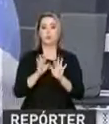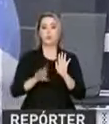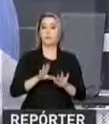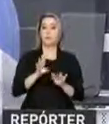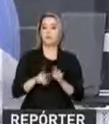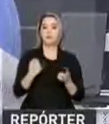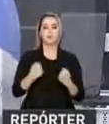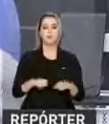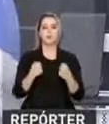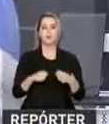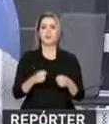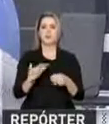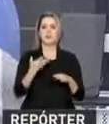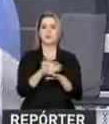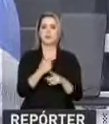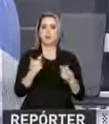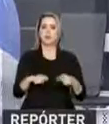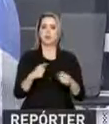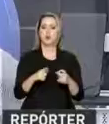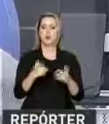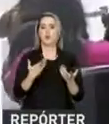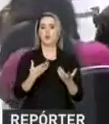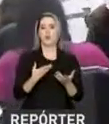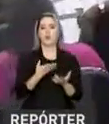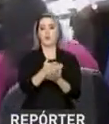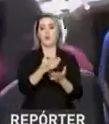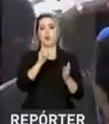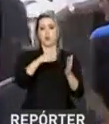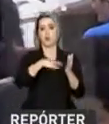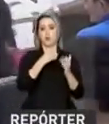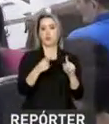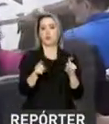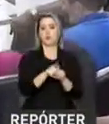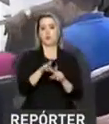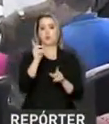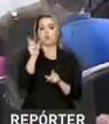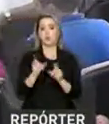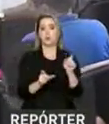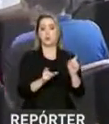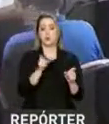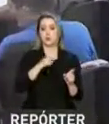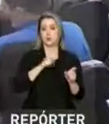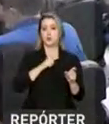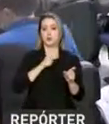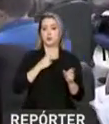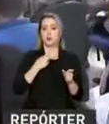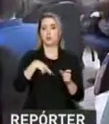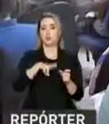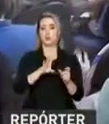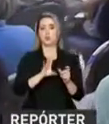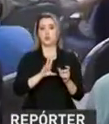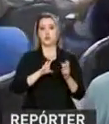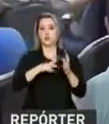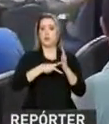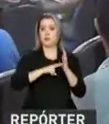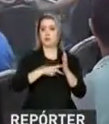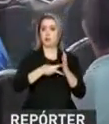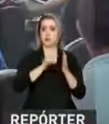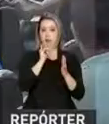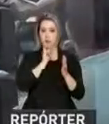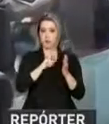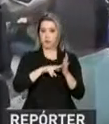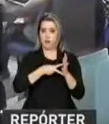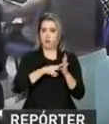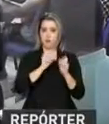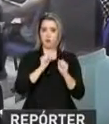casos, nem vai ser preciso ir à agência para entregar os documentos. Os trabalhadores que forem filiados a entidades representativas como sindicatos